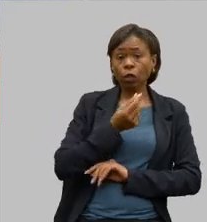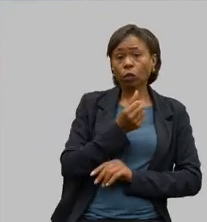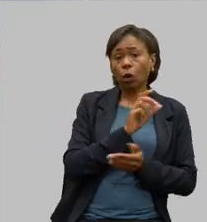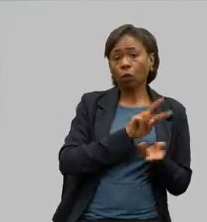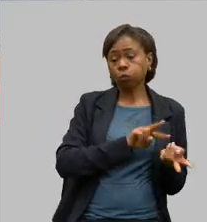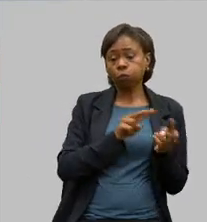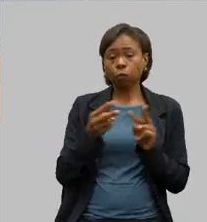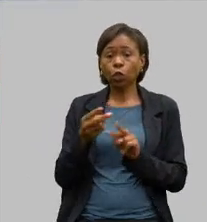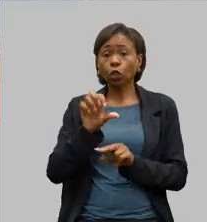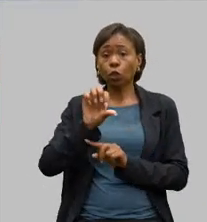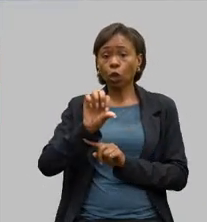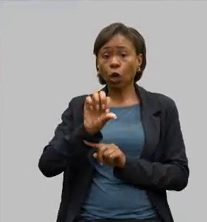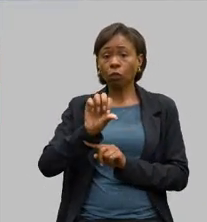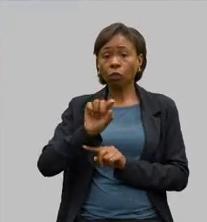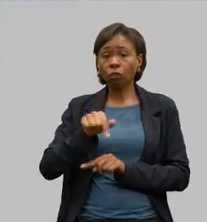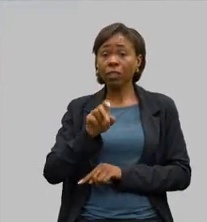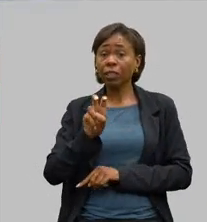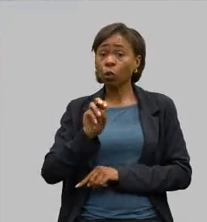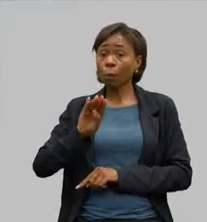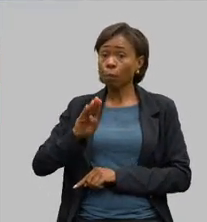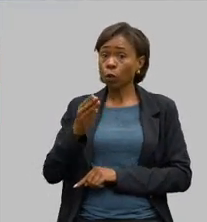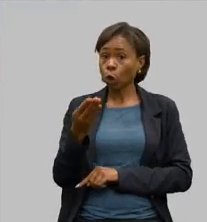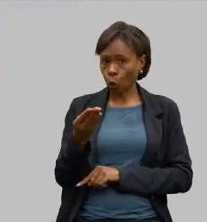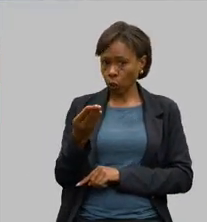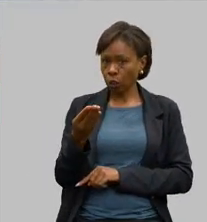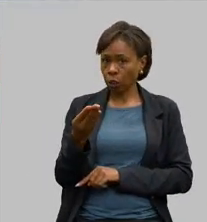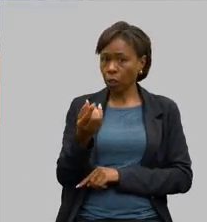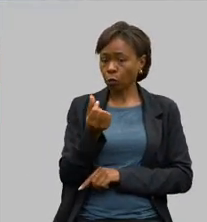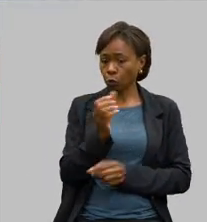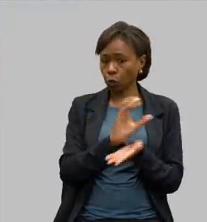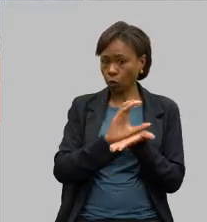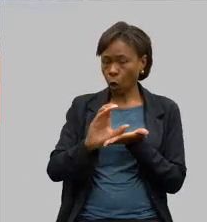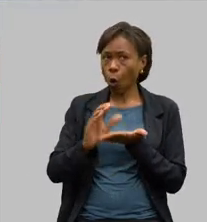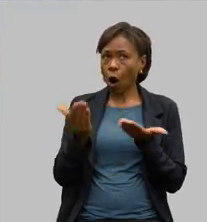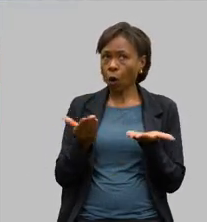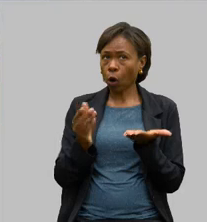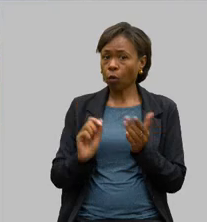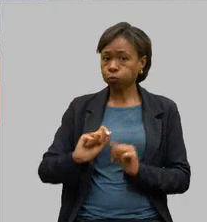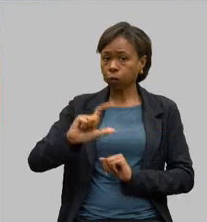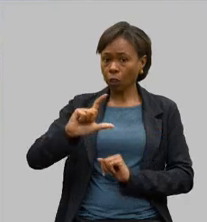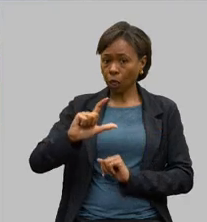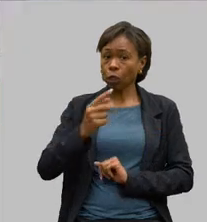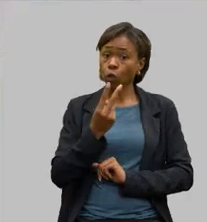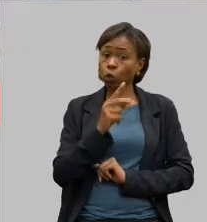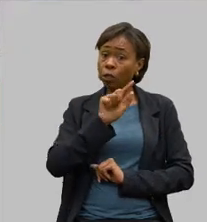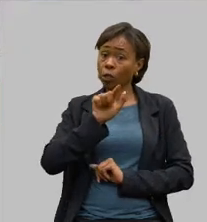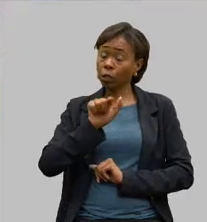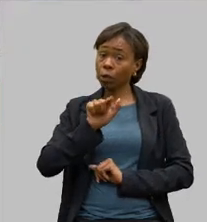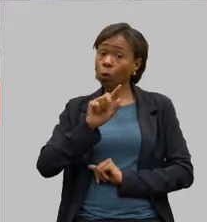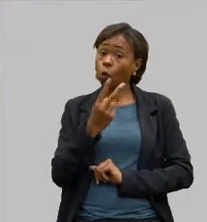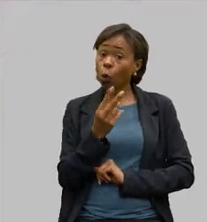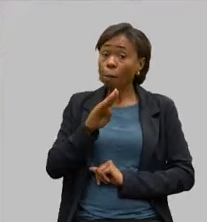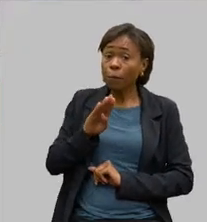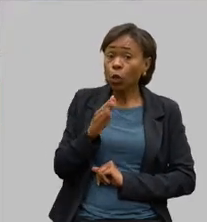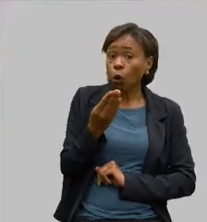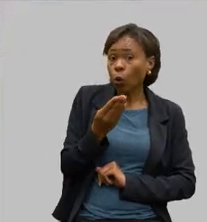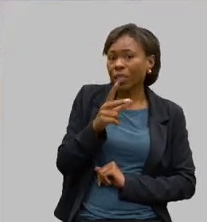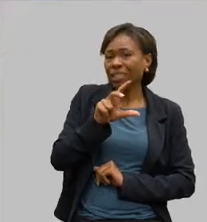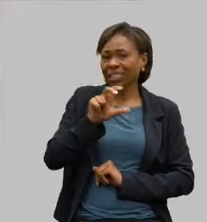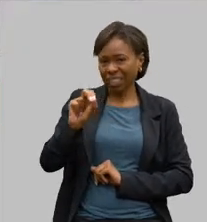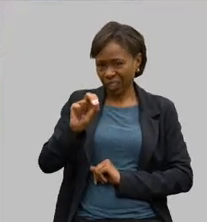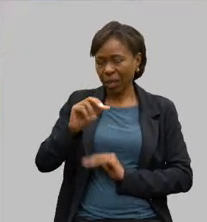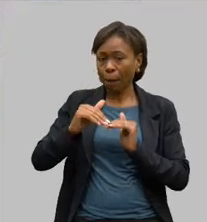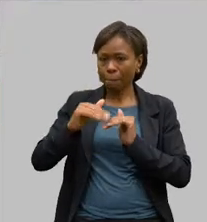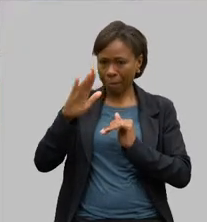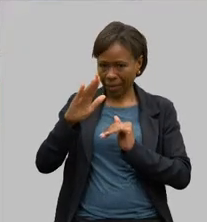milhões para ela esse ano aumentamos de 17 para 19 2,5 milhões eh a mais e aportamos 5